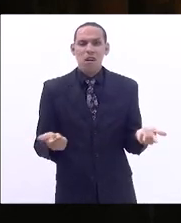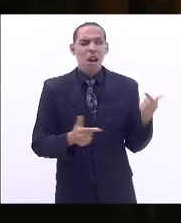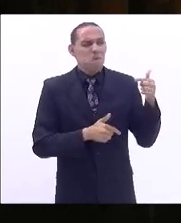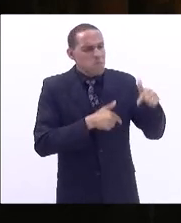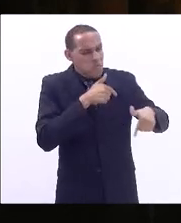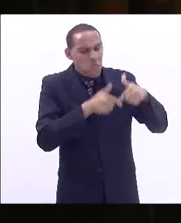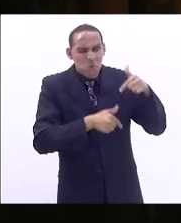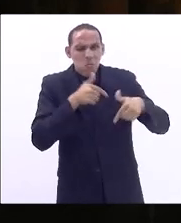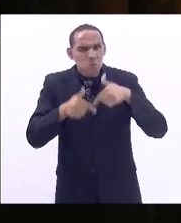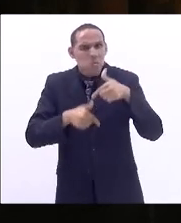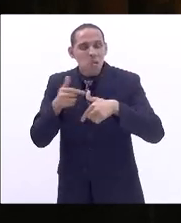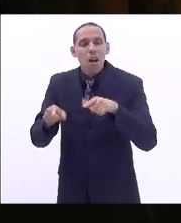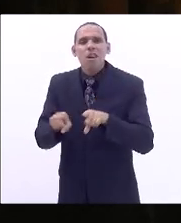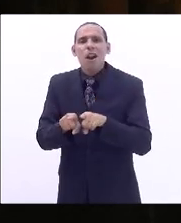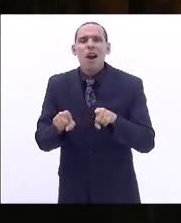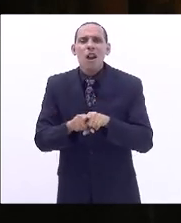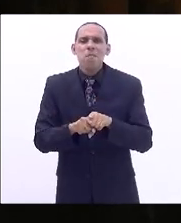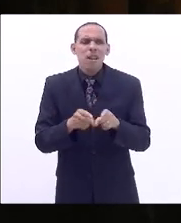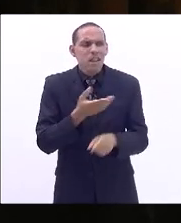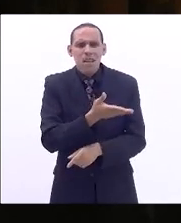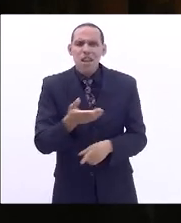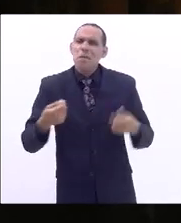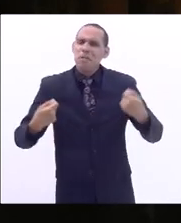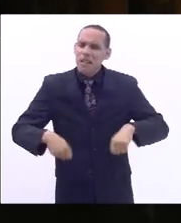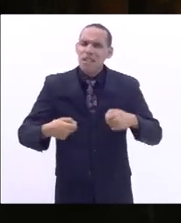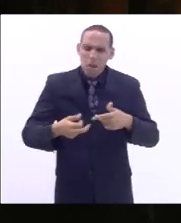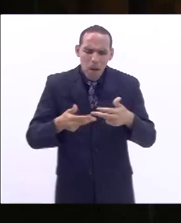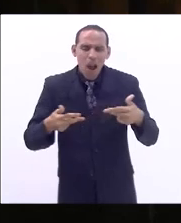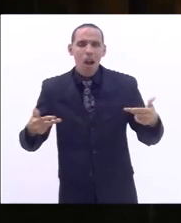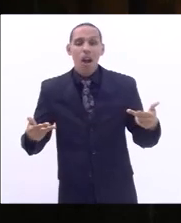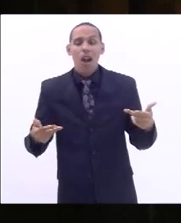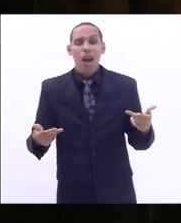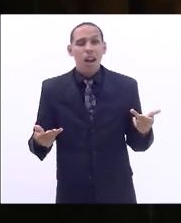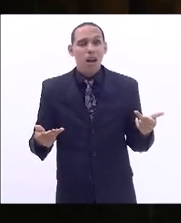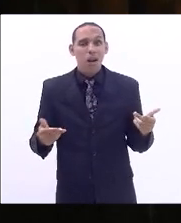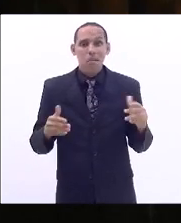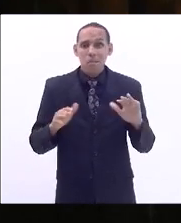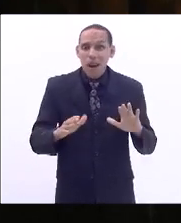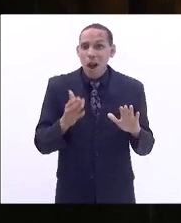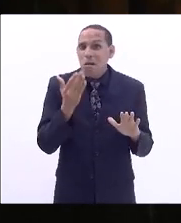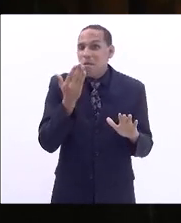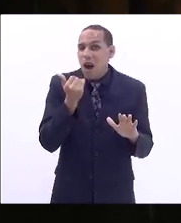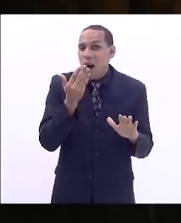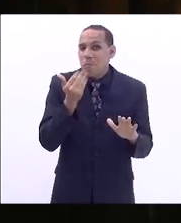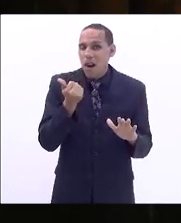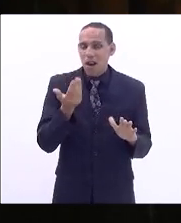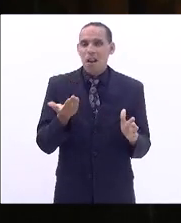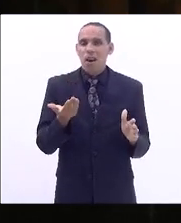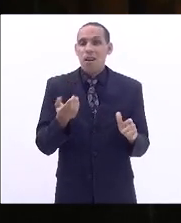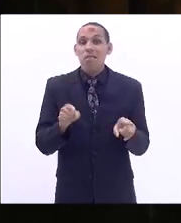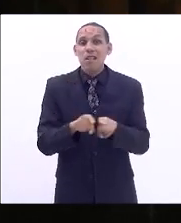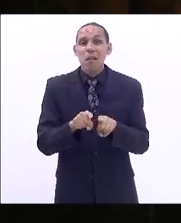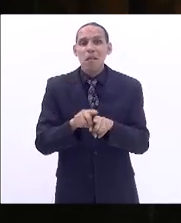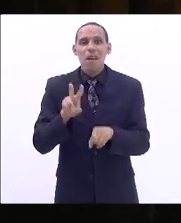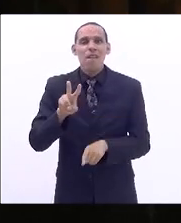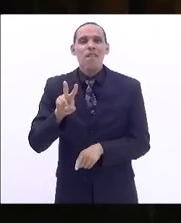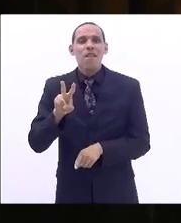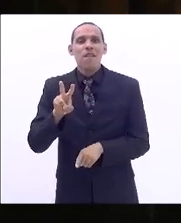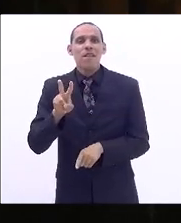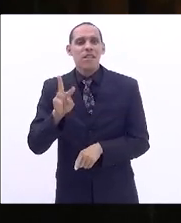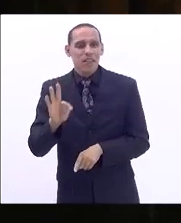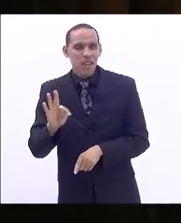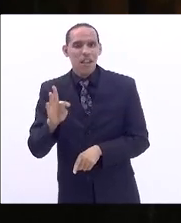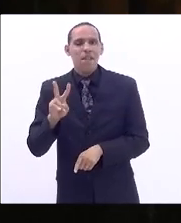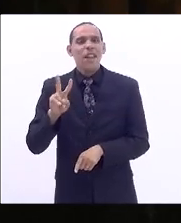eles trabalham e pelas honras que eles precisam agora quando se trata da alimentação e do auxílio-transporte o